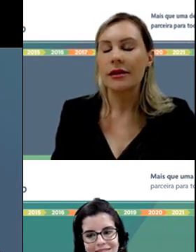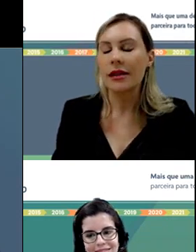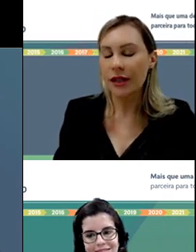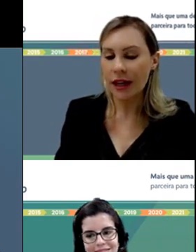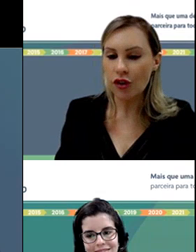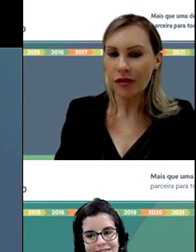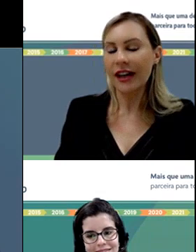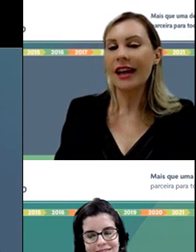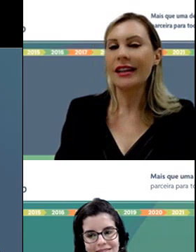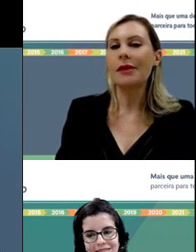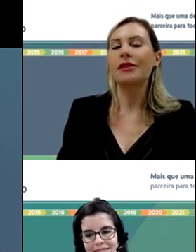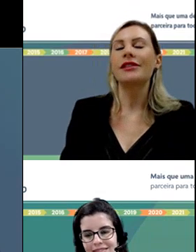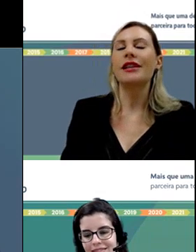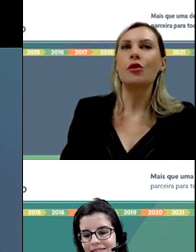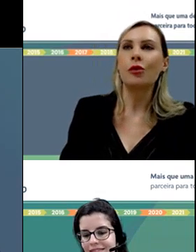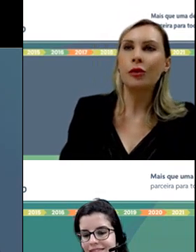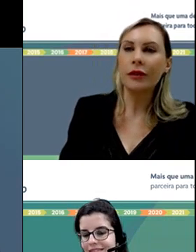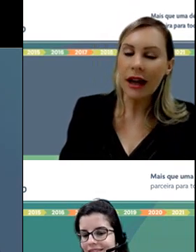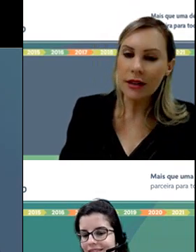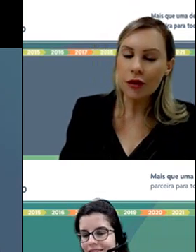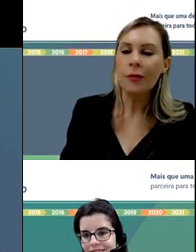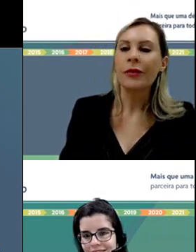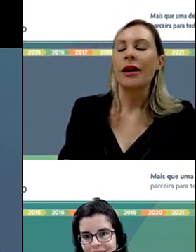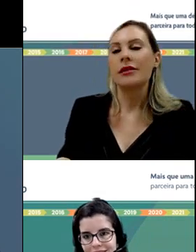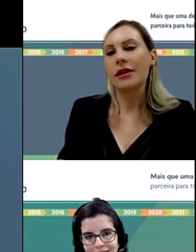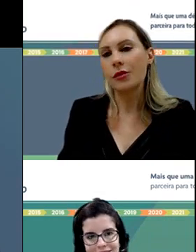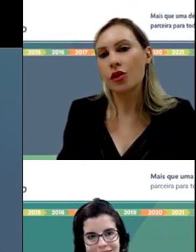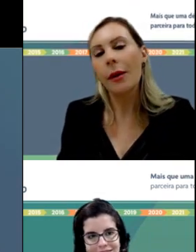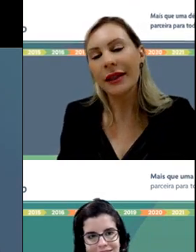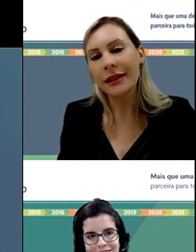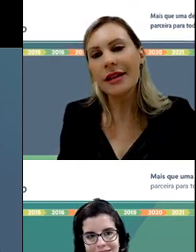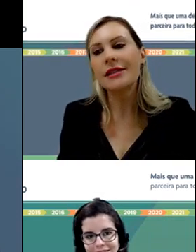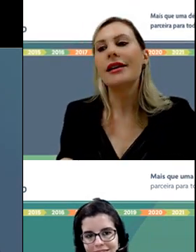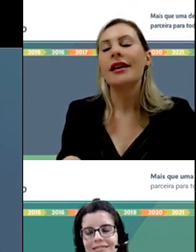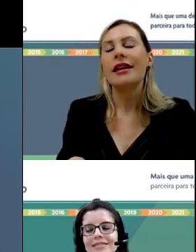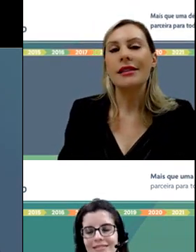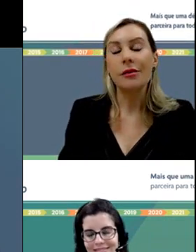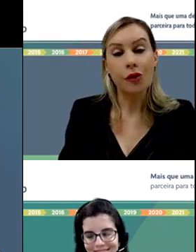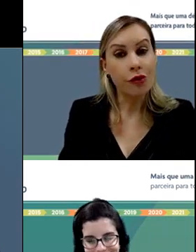país. Estamos aqui, já falei, né, para vocês, com o Thalisson, estamos com a